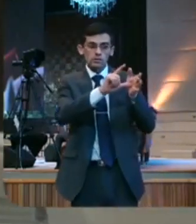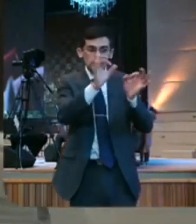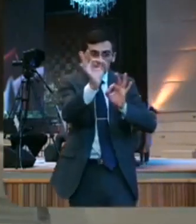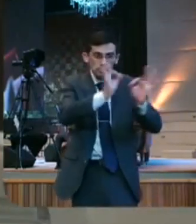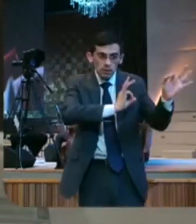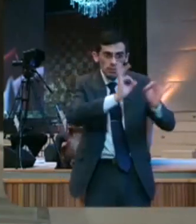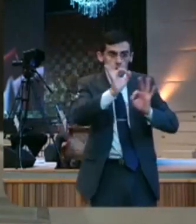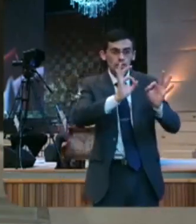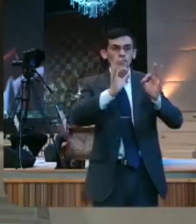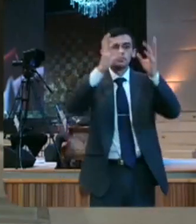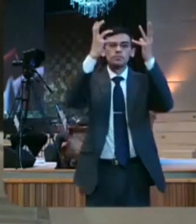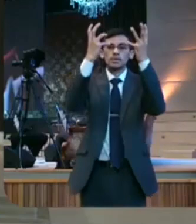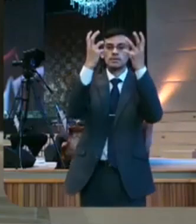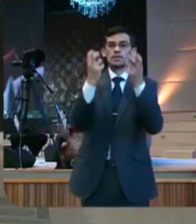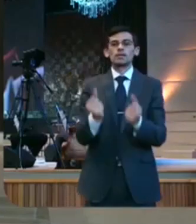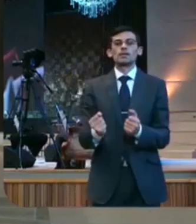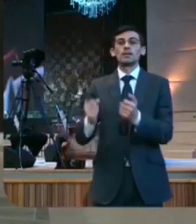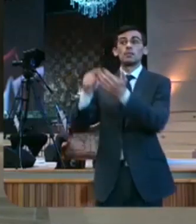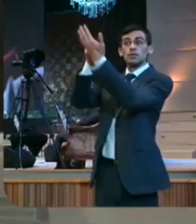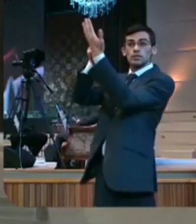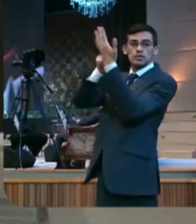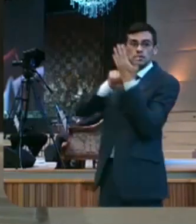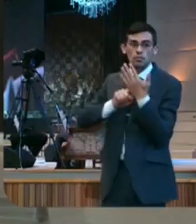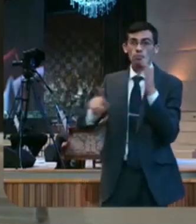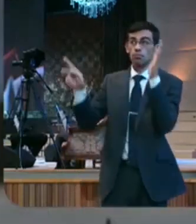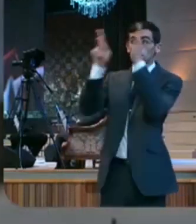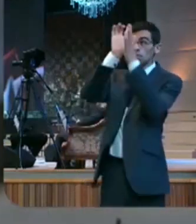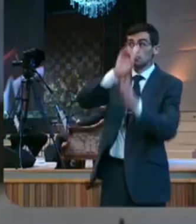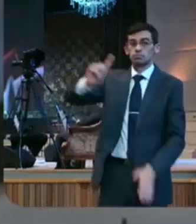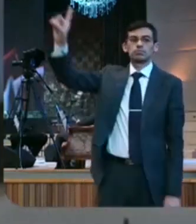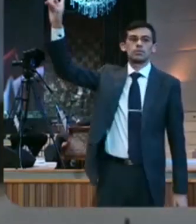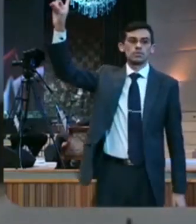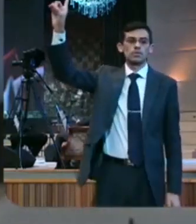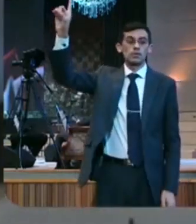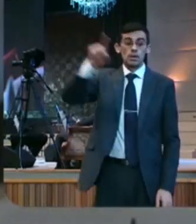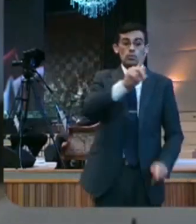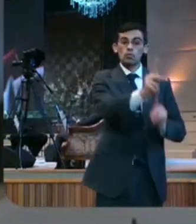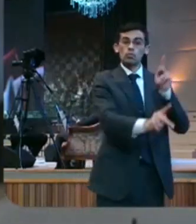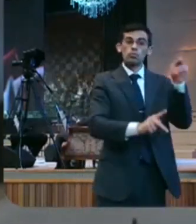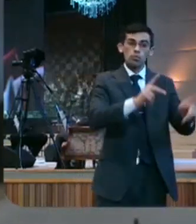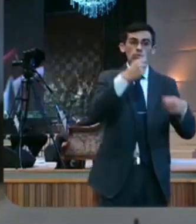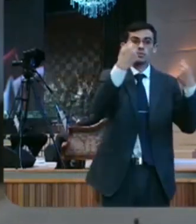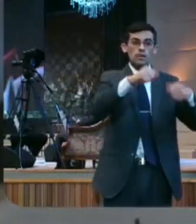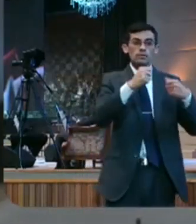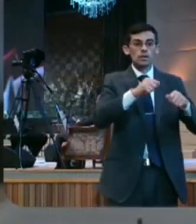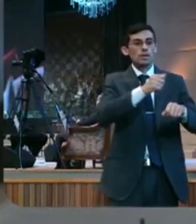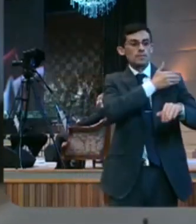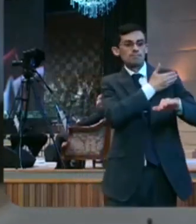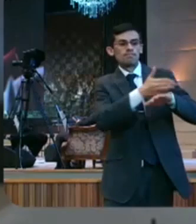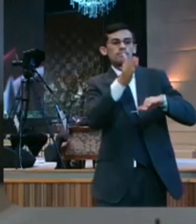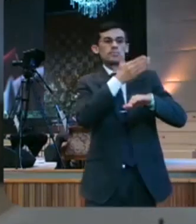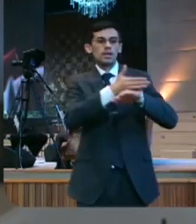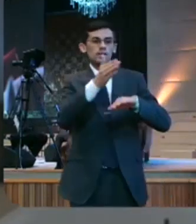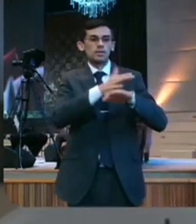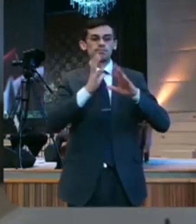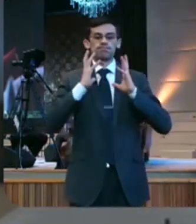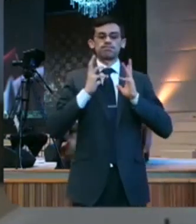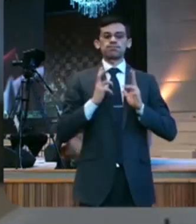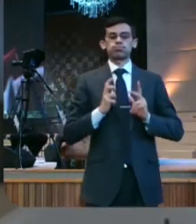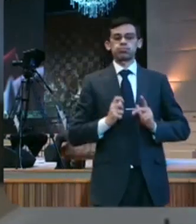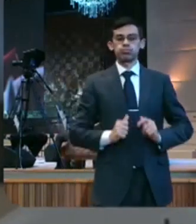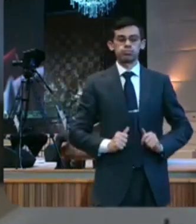para receberem as manifestações do Senhor, e eles precisavam ter uma atitude prática de